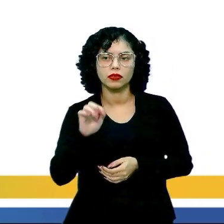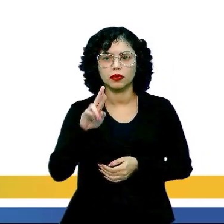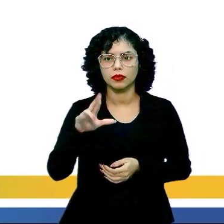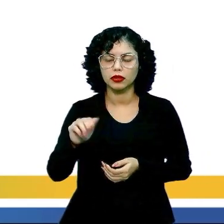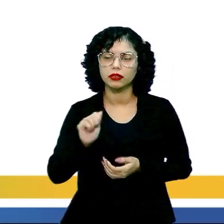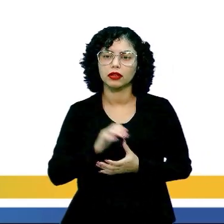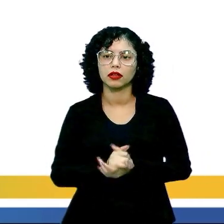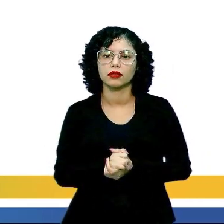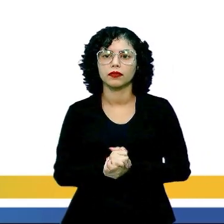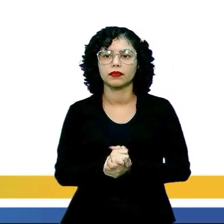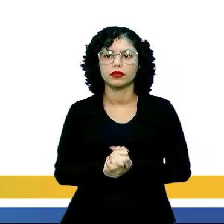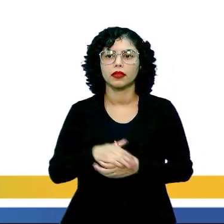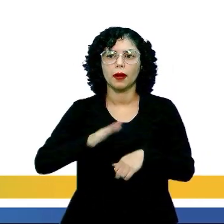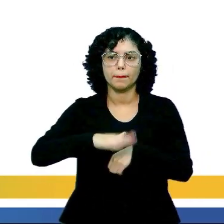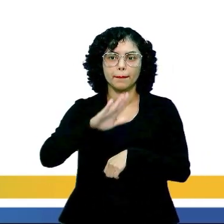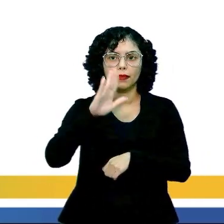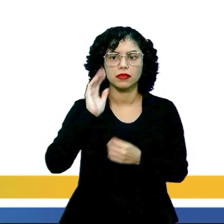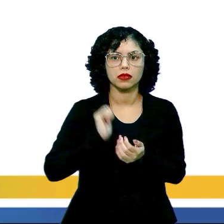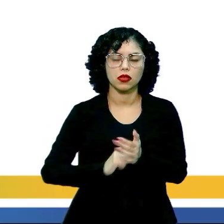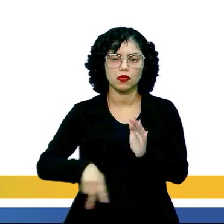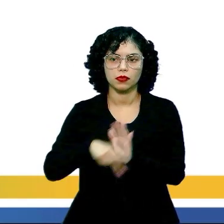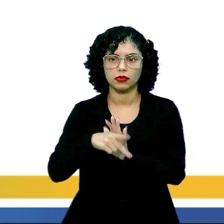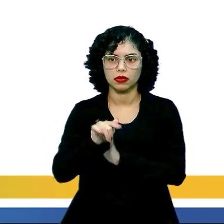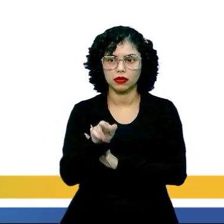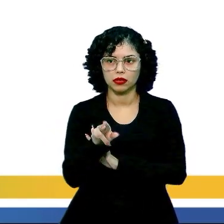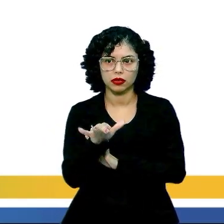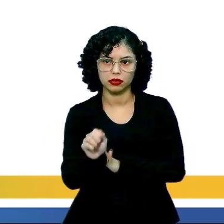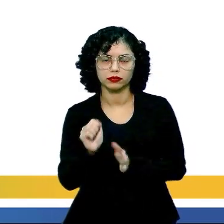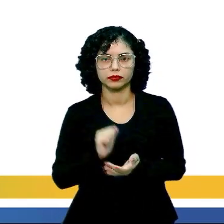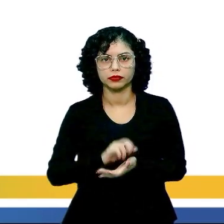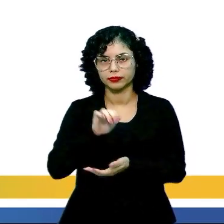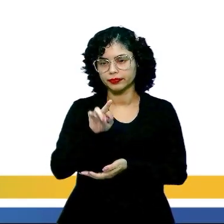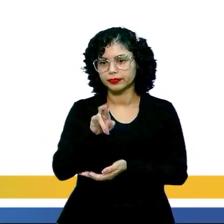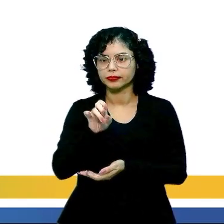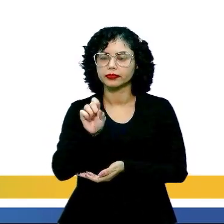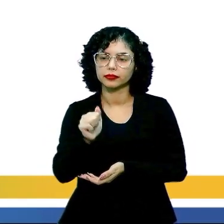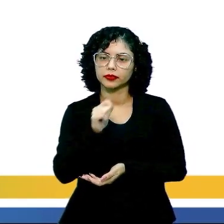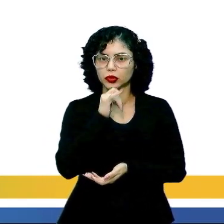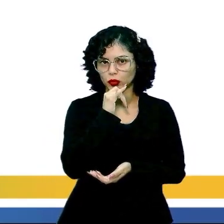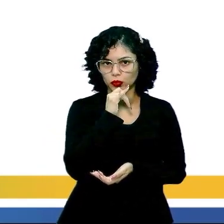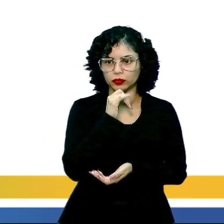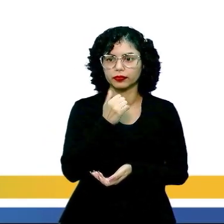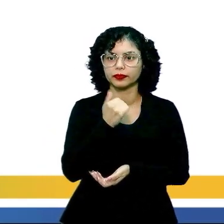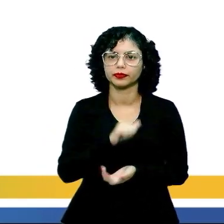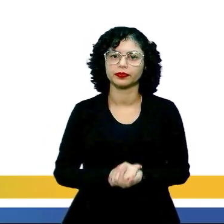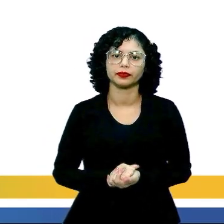ebulição mais alto do que os aldeídos e cetonas, desculpem.